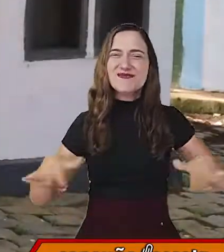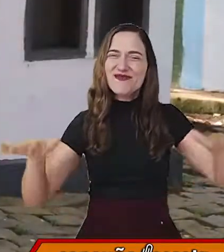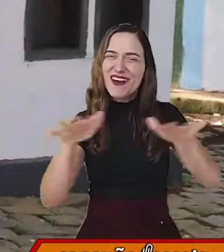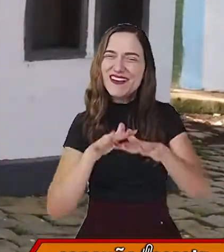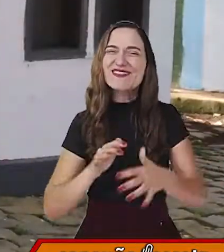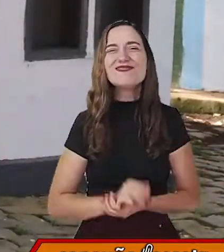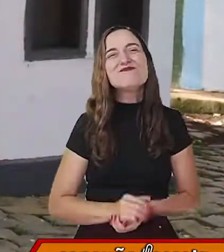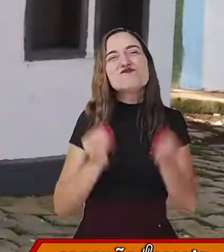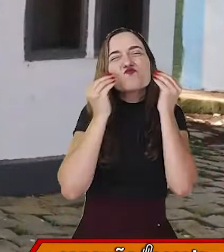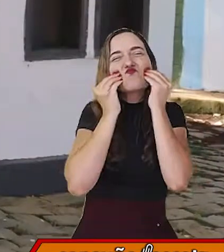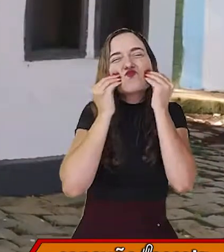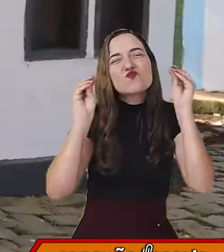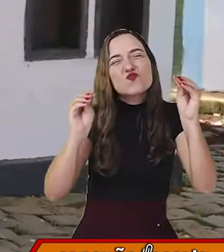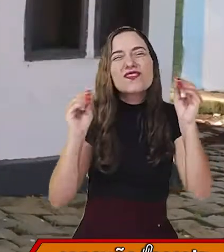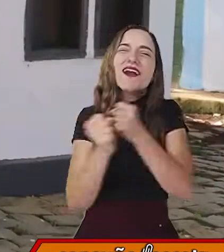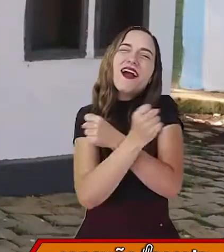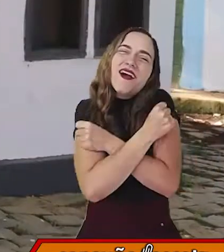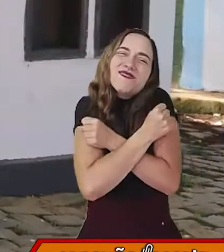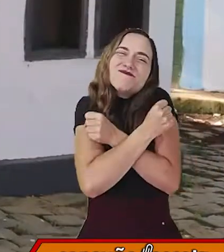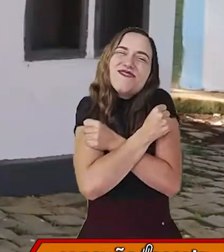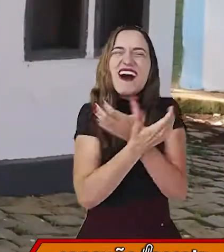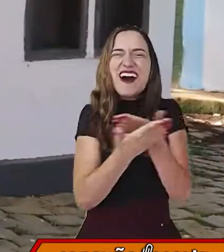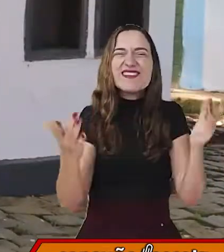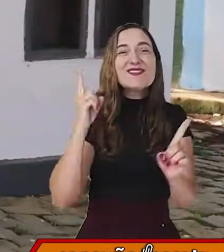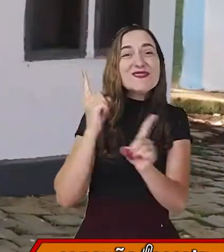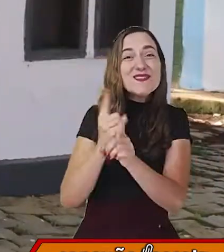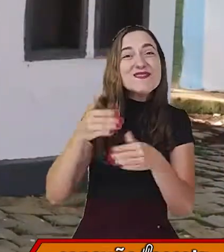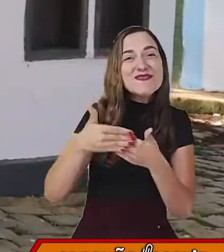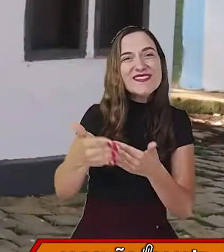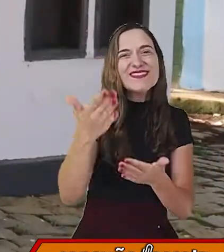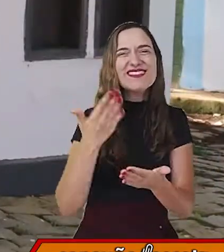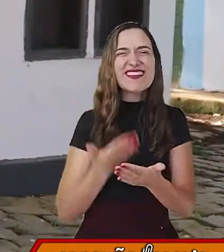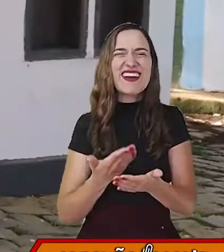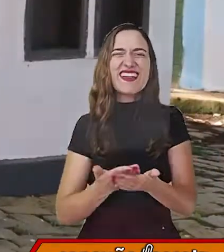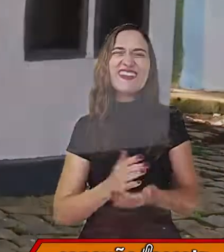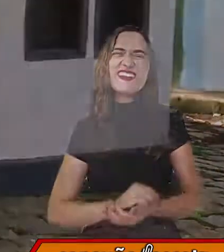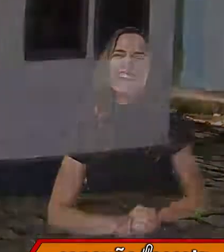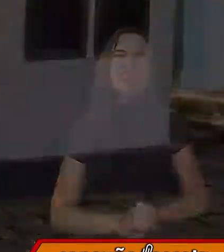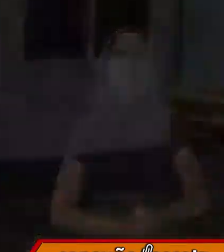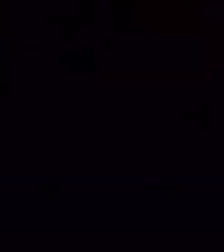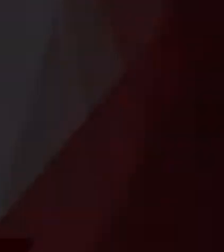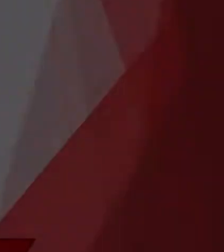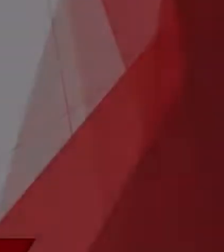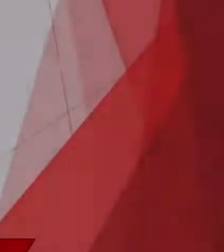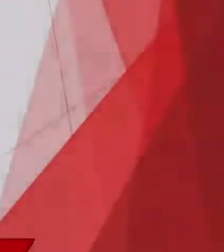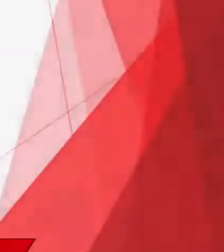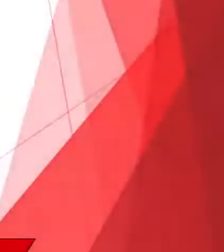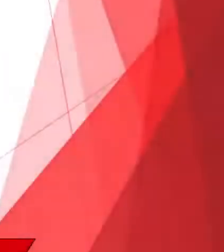desse espaço, ok? Um beijo, um abraço da professora Pollyanna e até a nossa próxima aula.